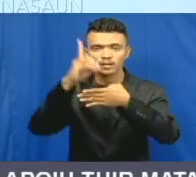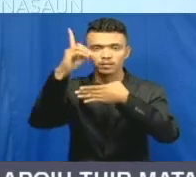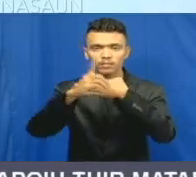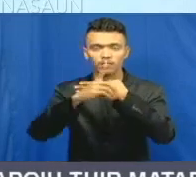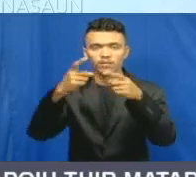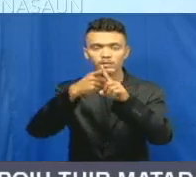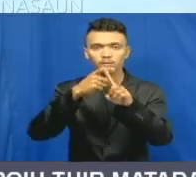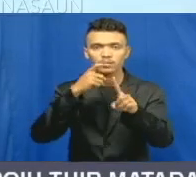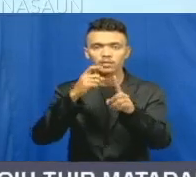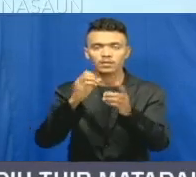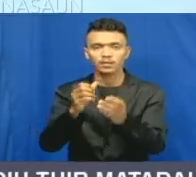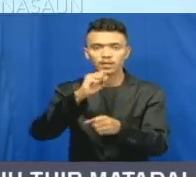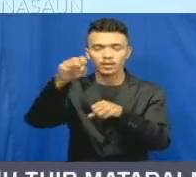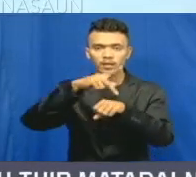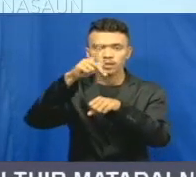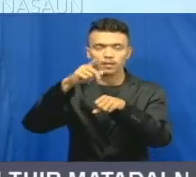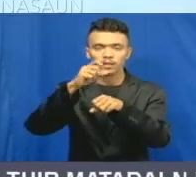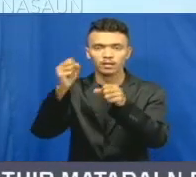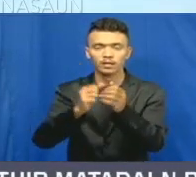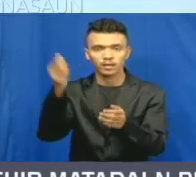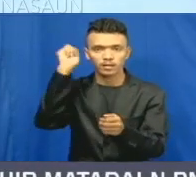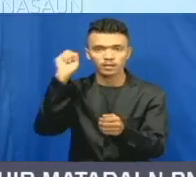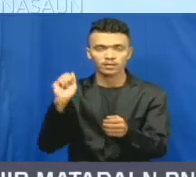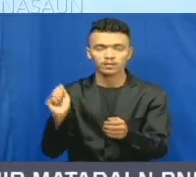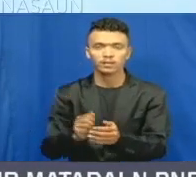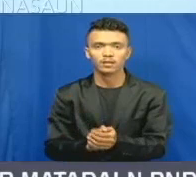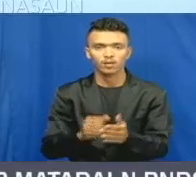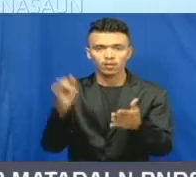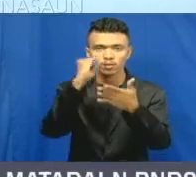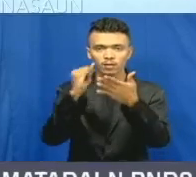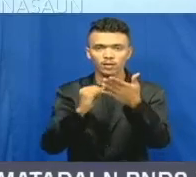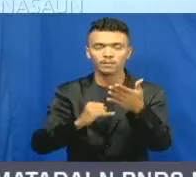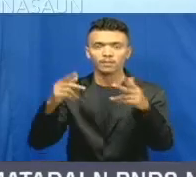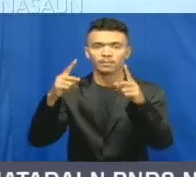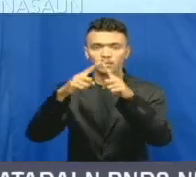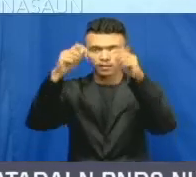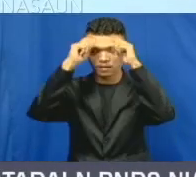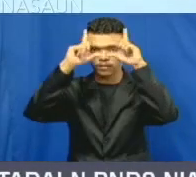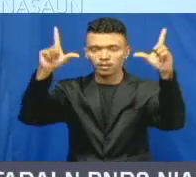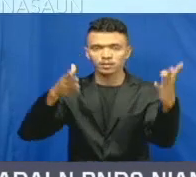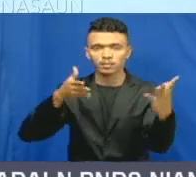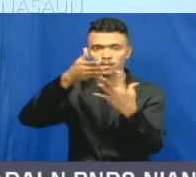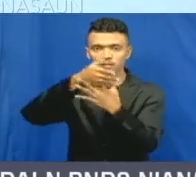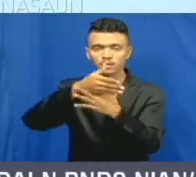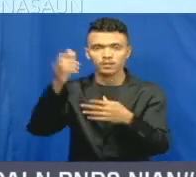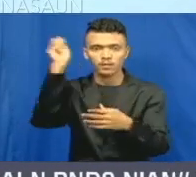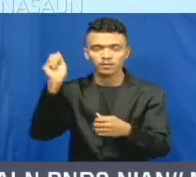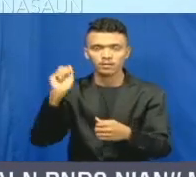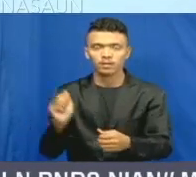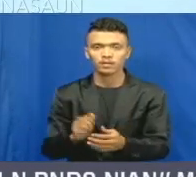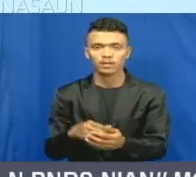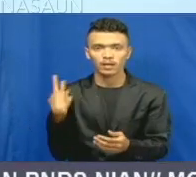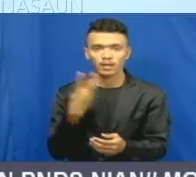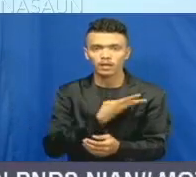husi ASEAN no desenho criteria ho timeline ba Timor-Leste ne nia adesão ba ASEAN. No